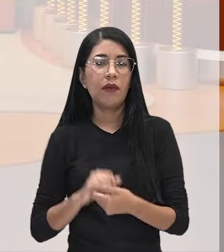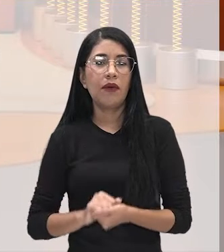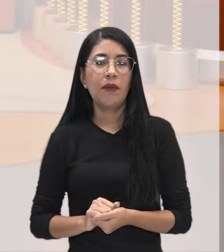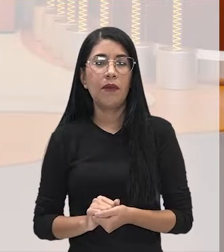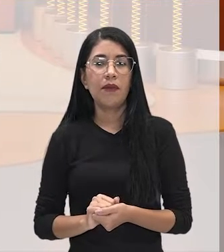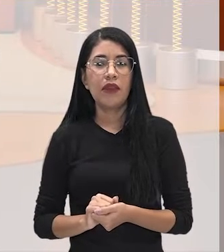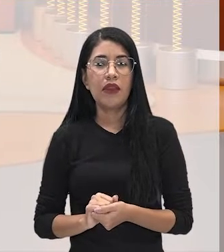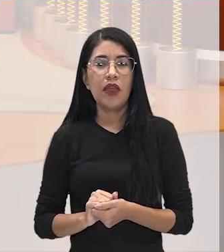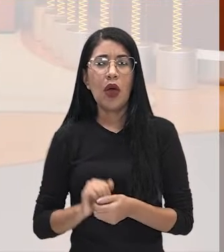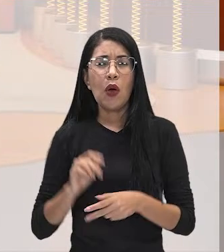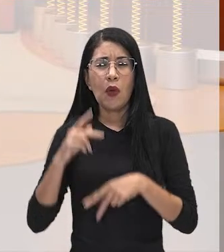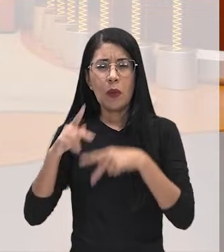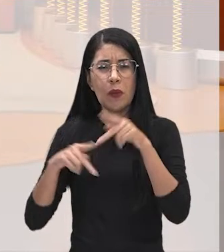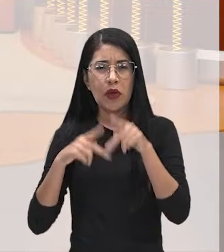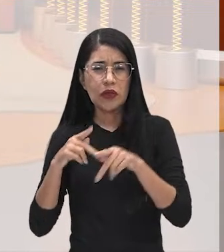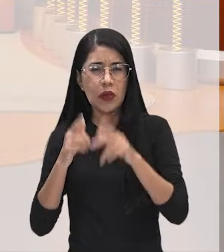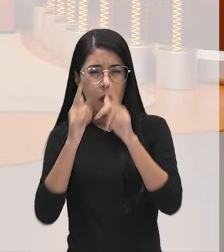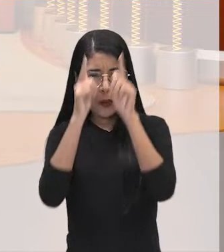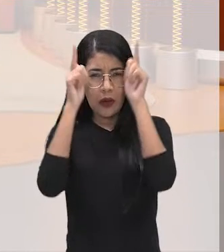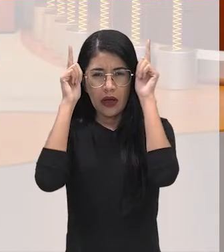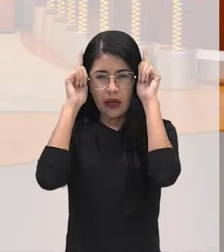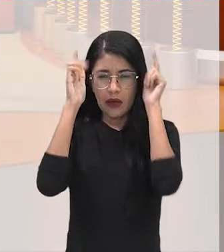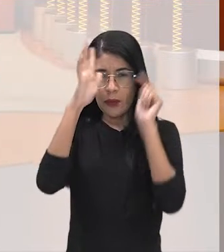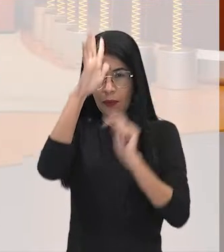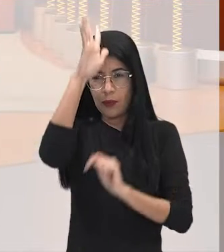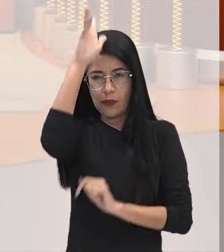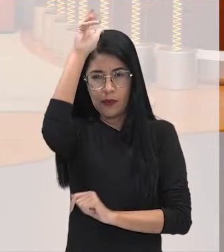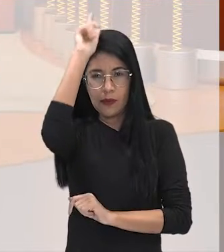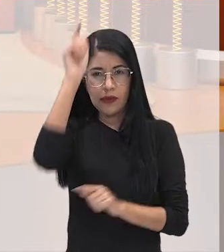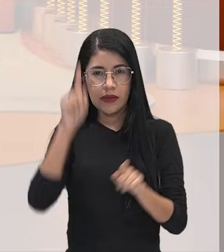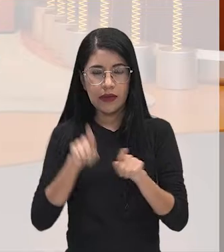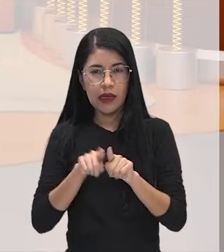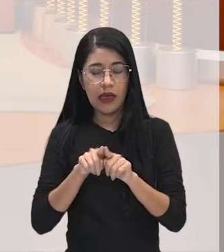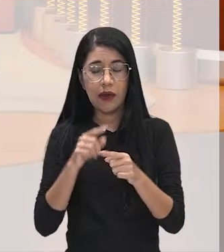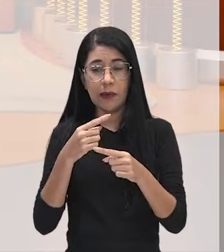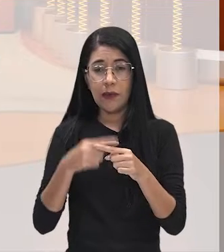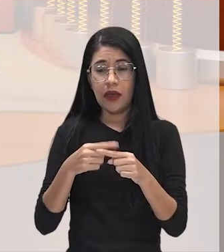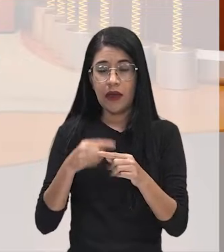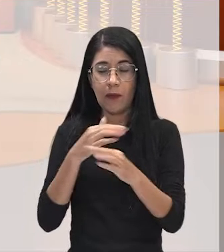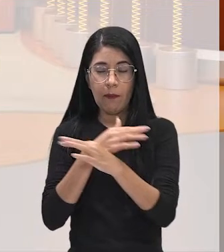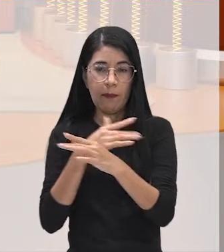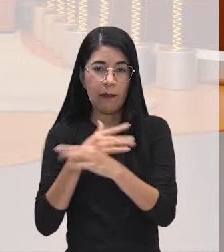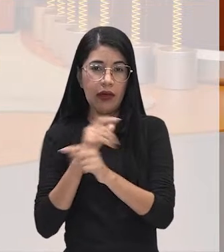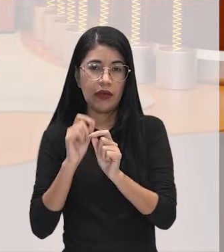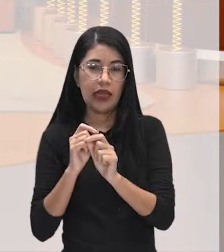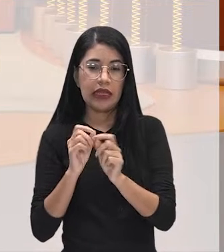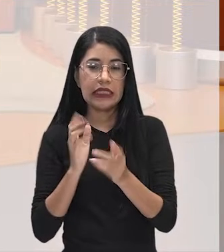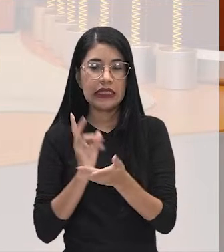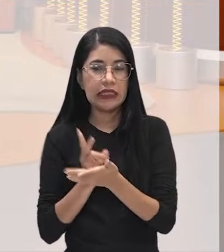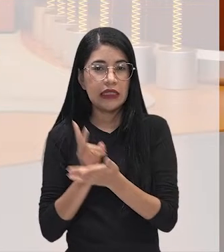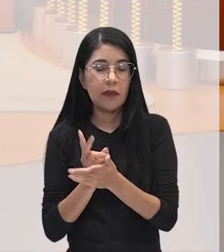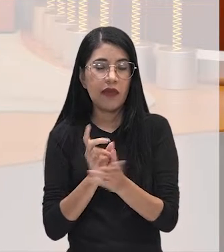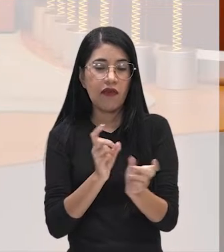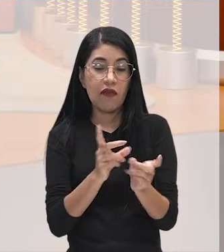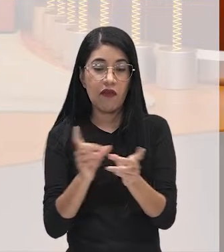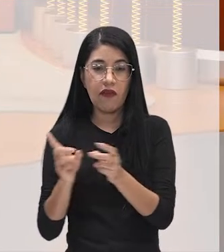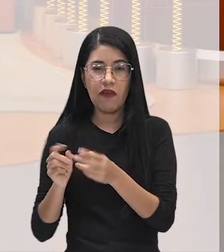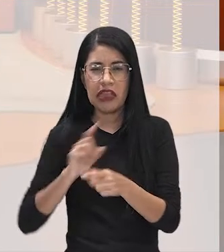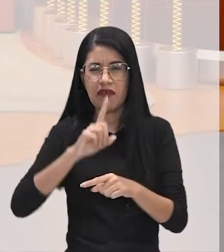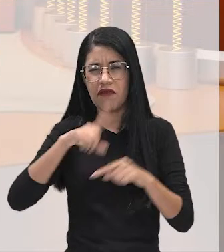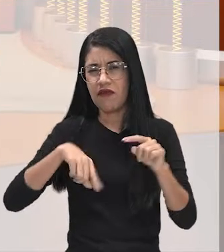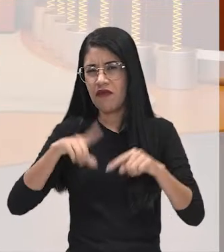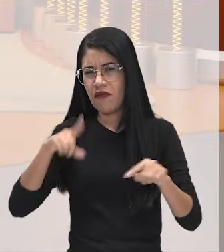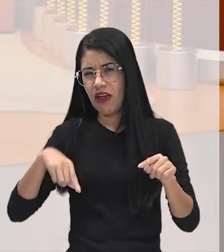do mundo grego e romano. Por quê? Porque ela sempre vai ser uma cidade de comércio, de variedades